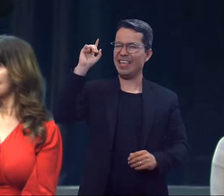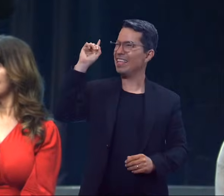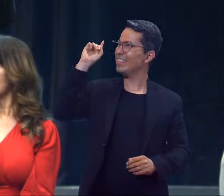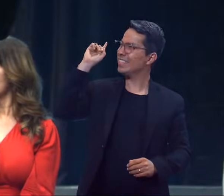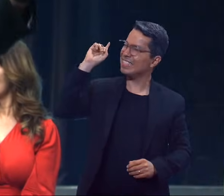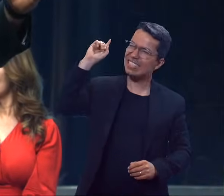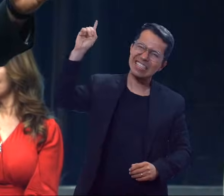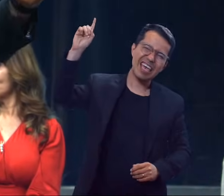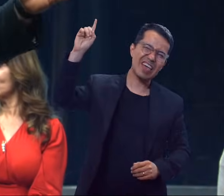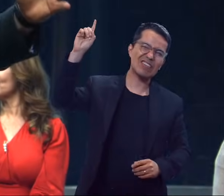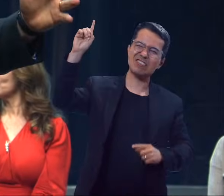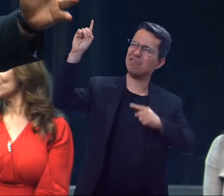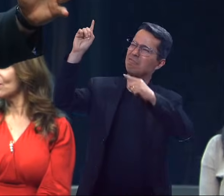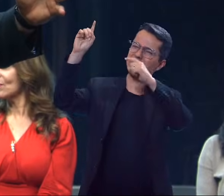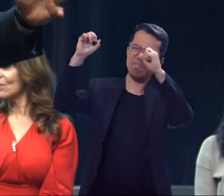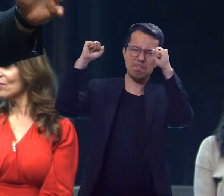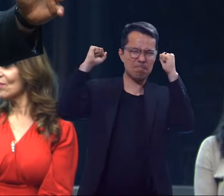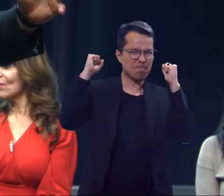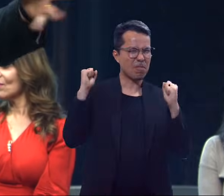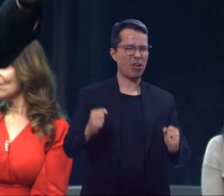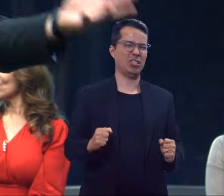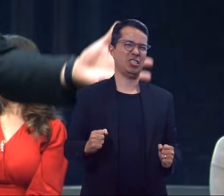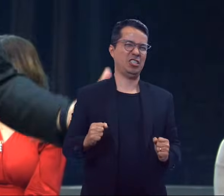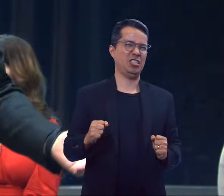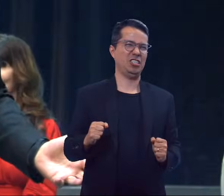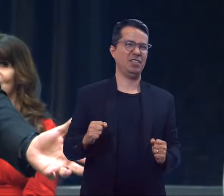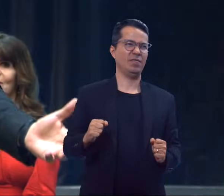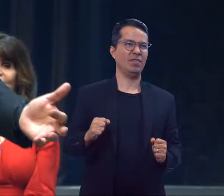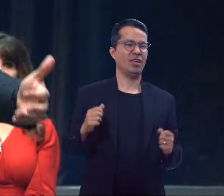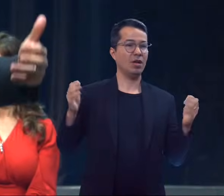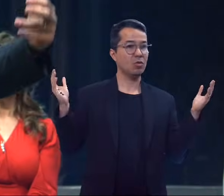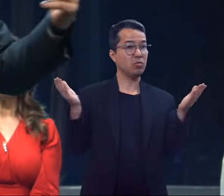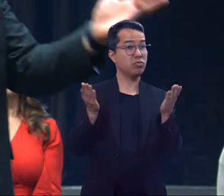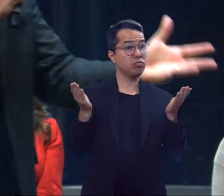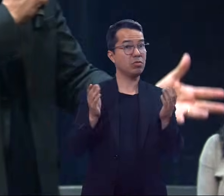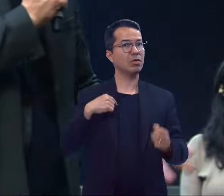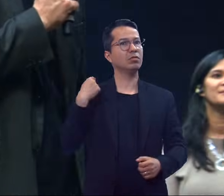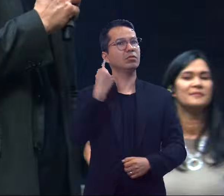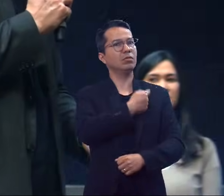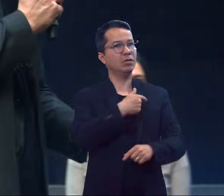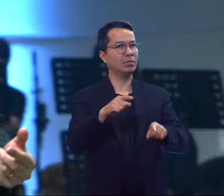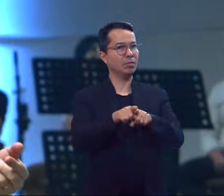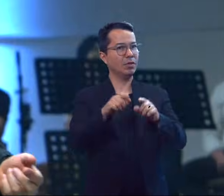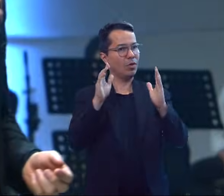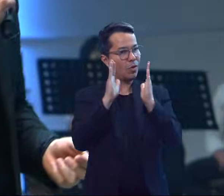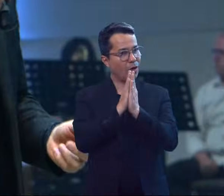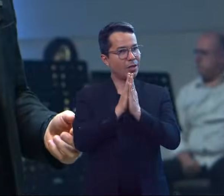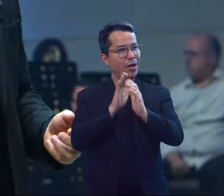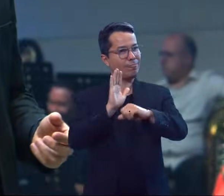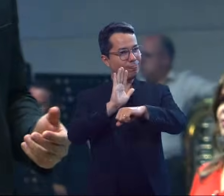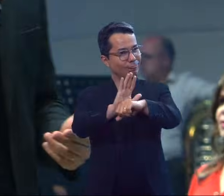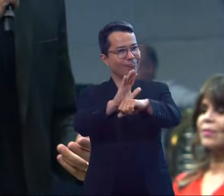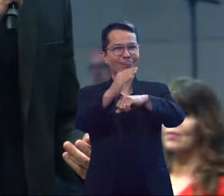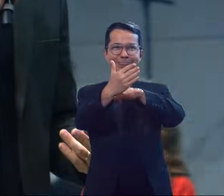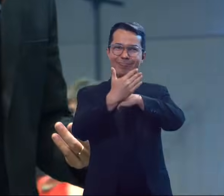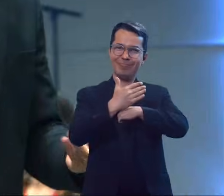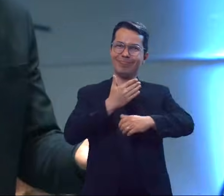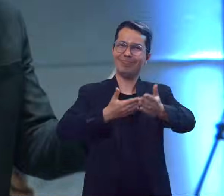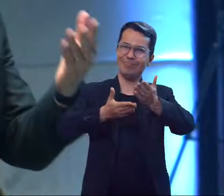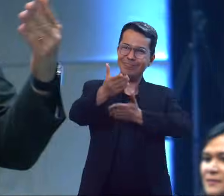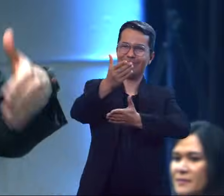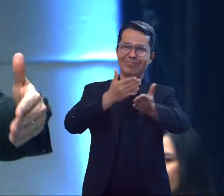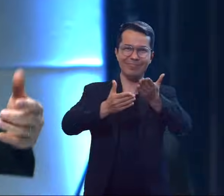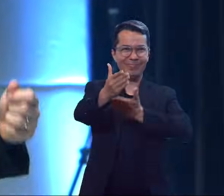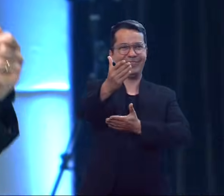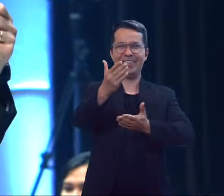Deus de poder, Ele pode. E nós vamos orar. Nós podemos orar uns pelos outros. Então eu